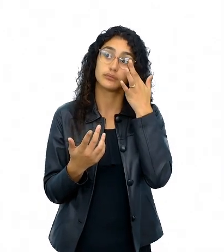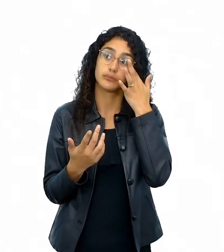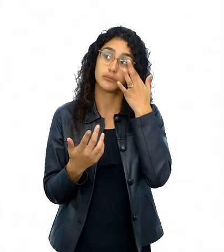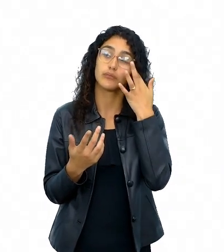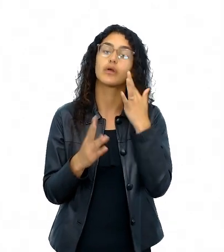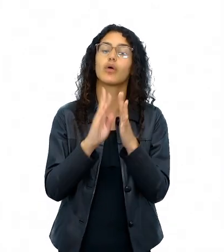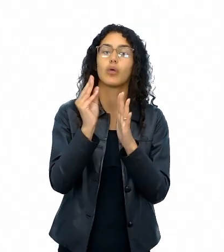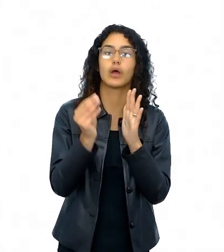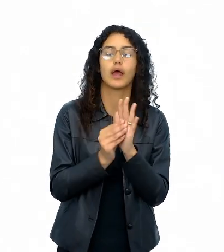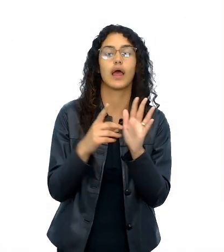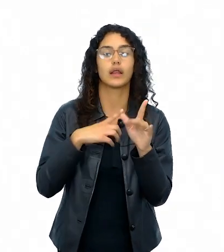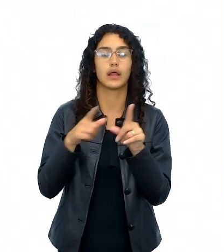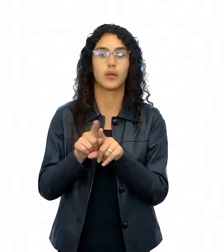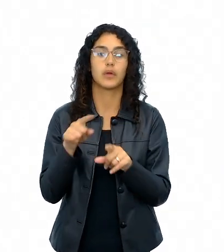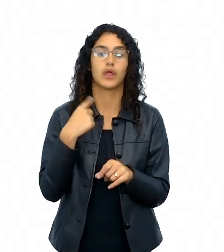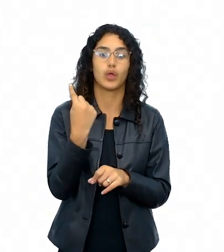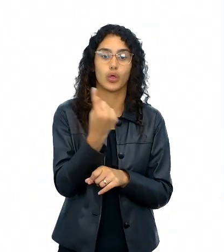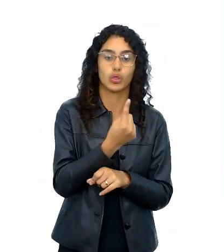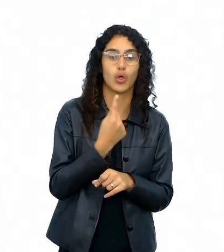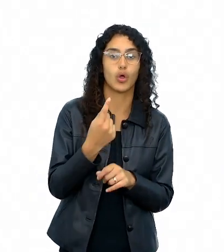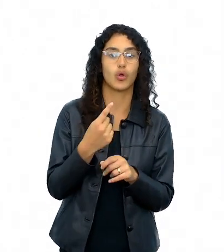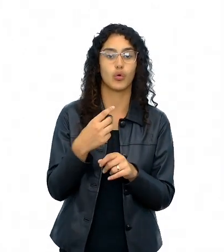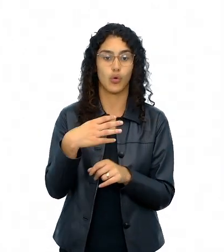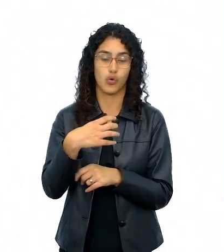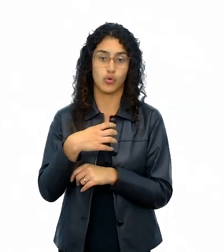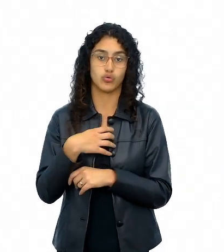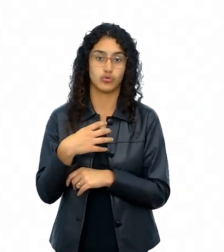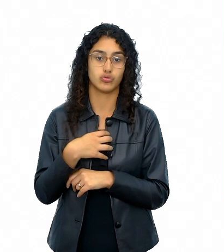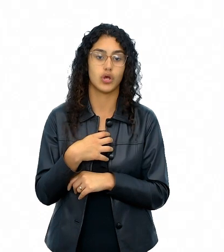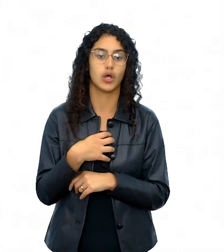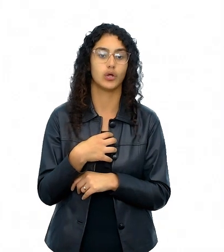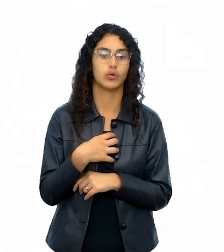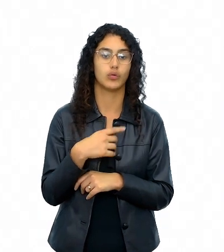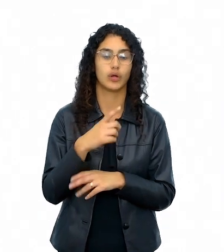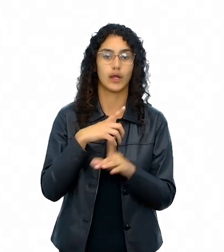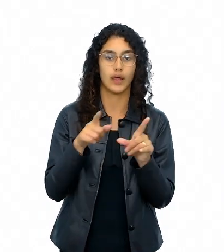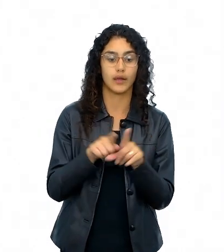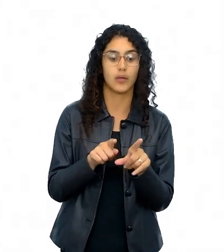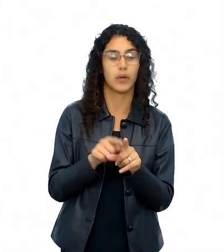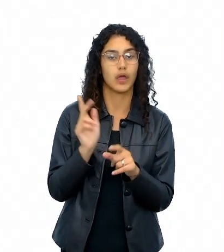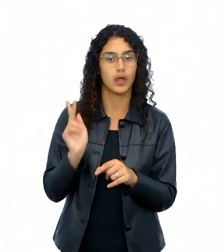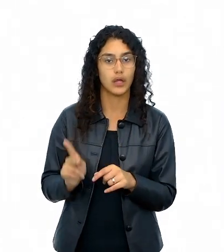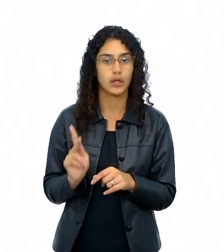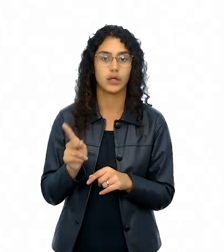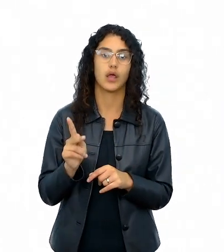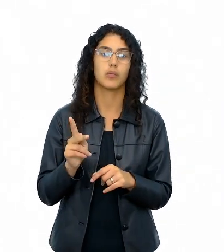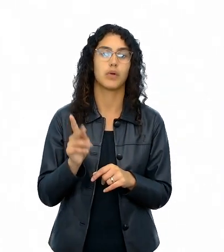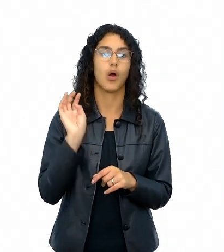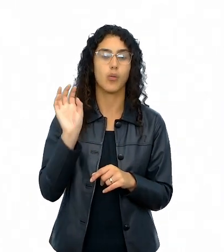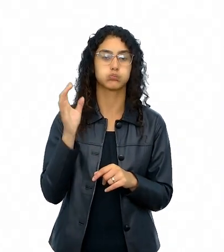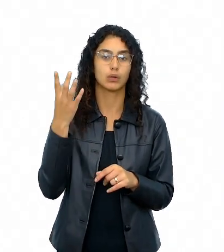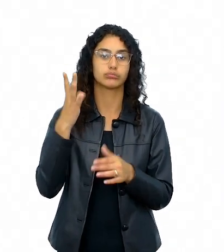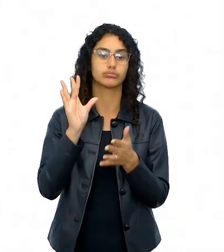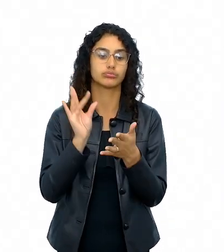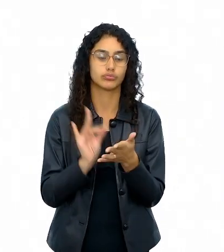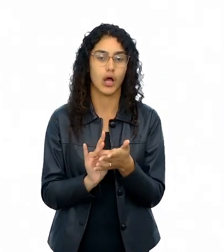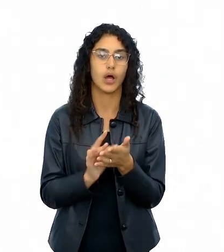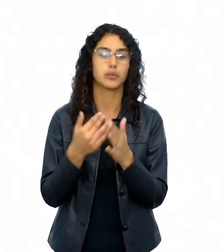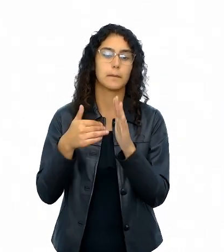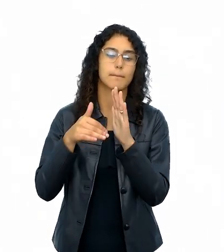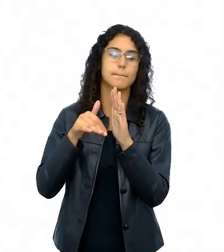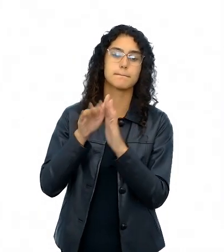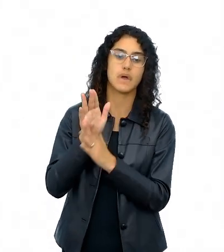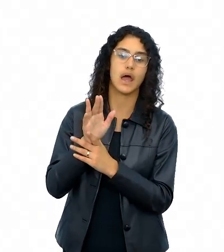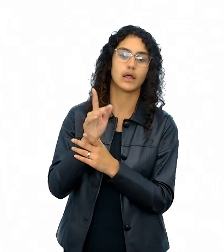essa questão de que, né, nosso sistema circulatório, ele está sempre funcionando um pouco acima da